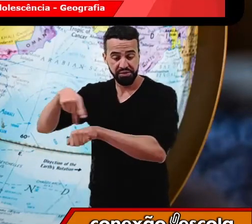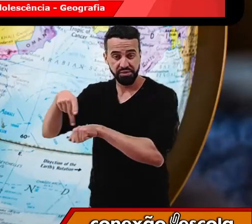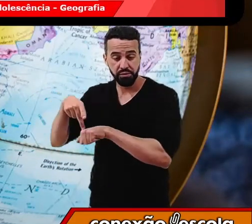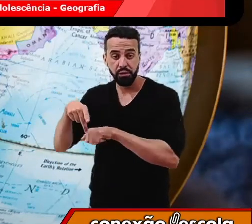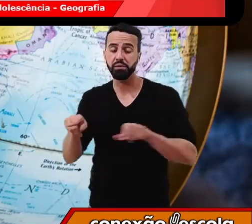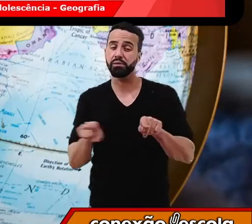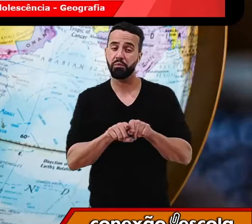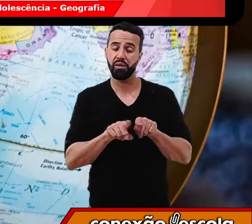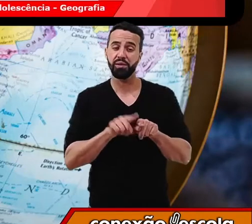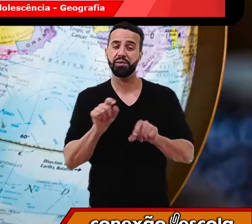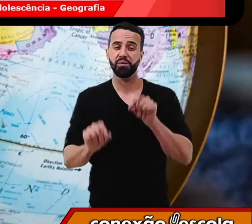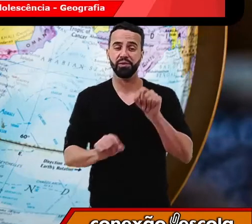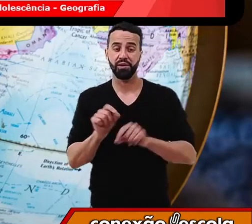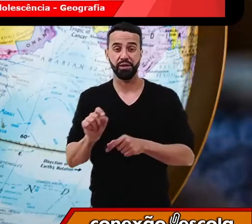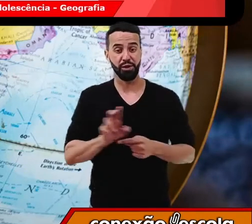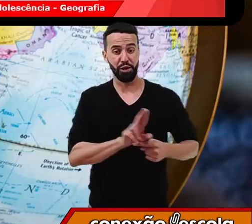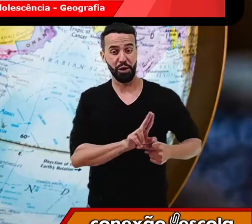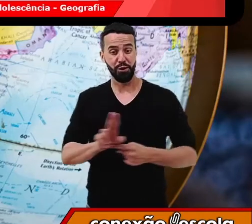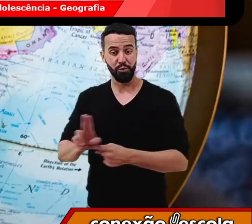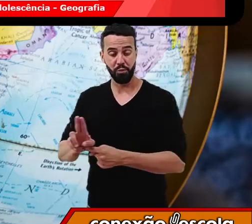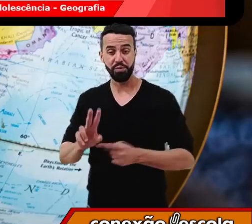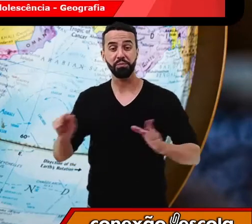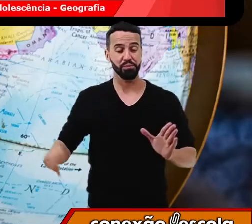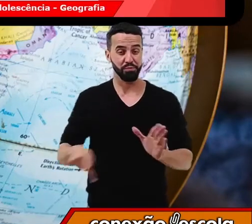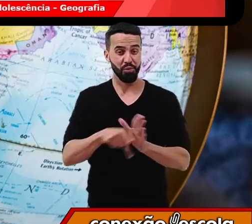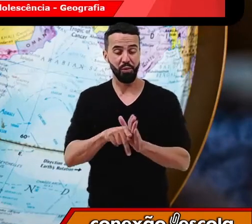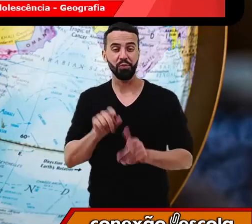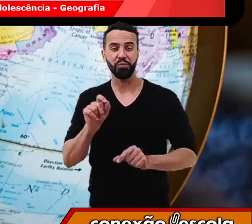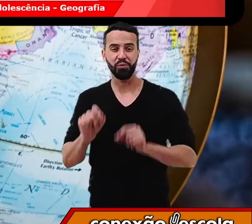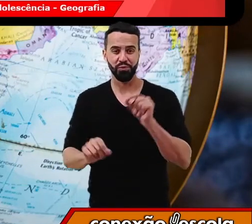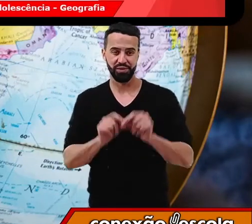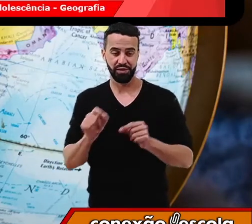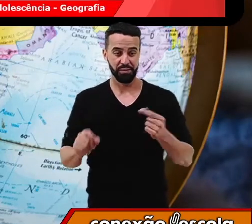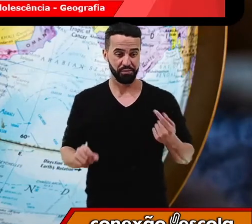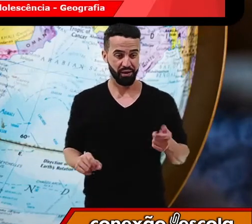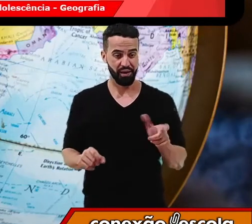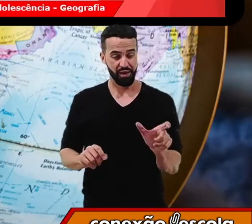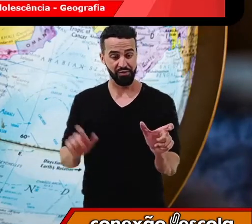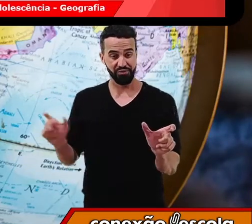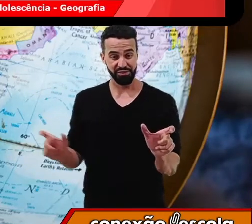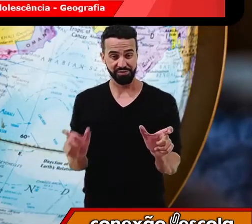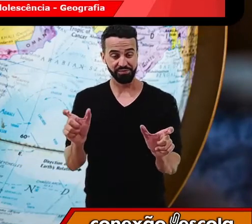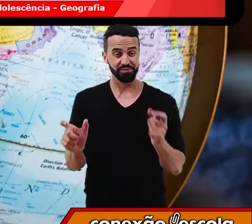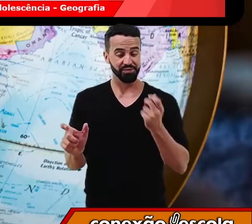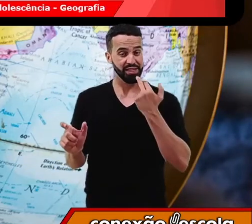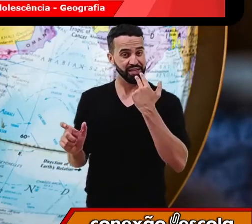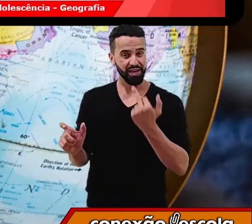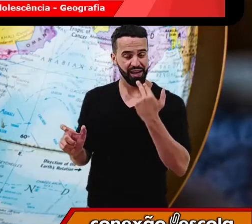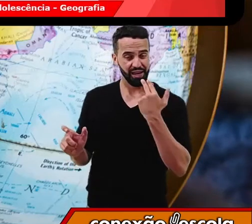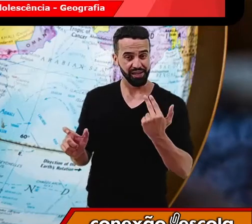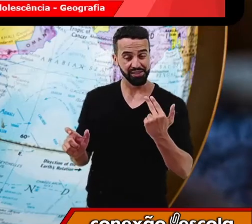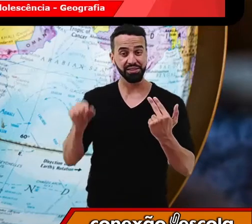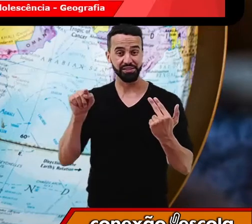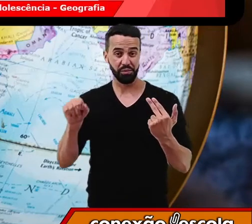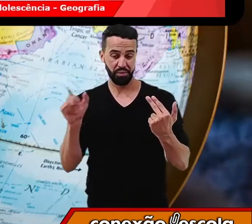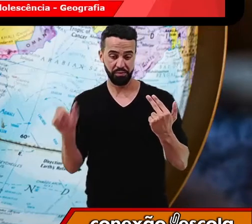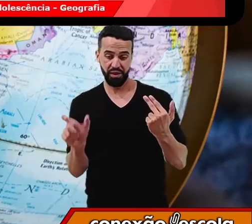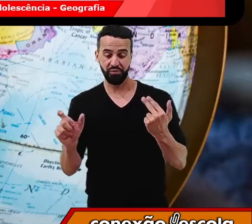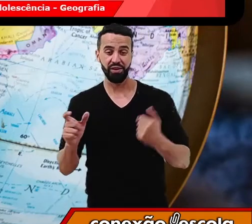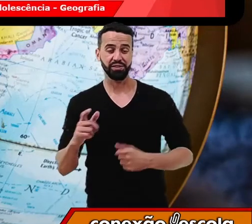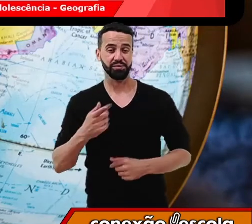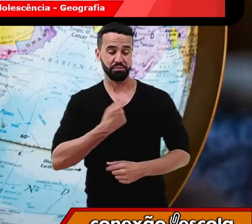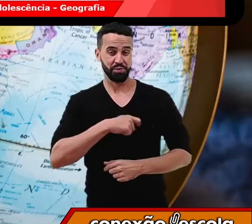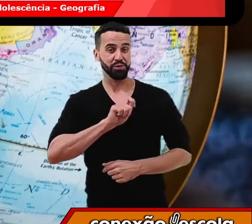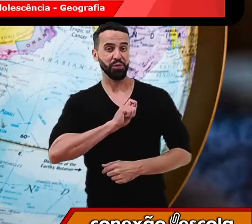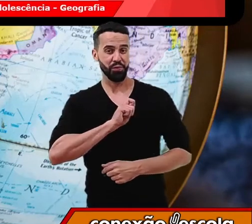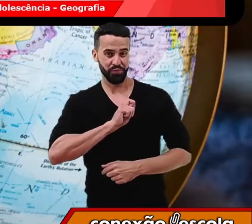além disso, o seu próprio nome é a junção de termos inglês e espanhol.